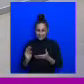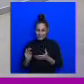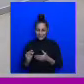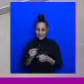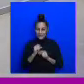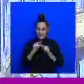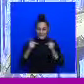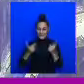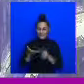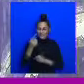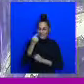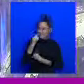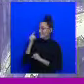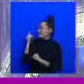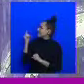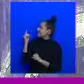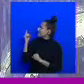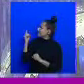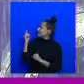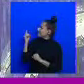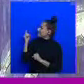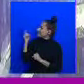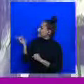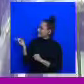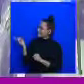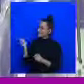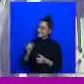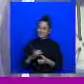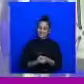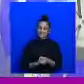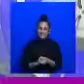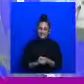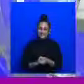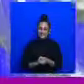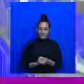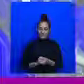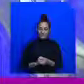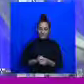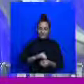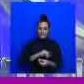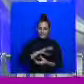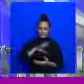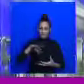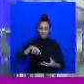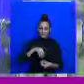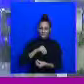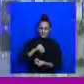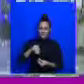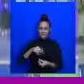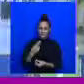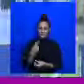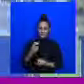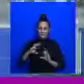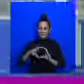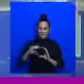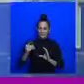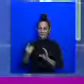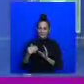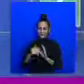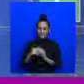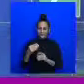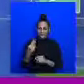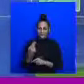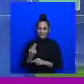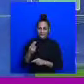Boa sorte. Bolas posicionadas. Valendo. Globo carregado, embaralhando 25 bolas numeradas de 0